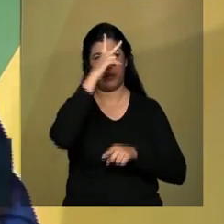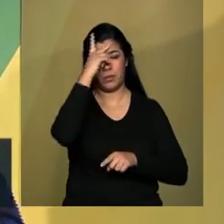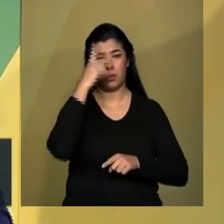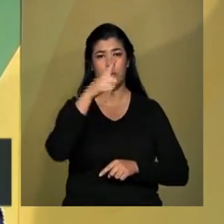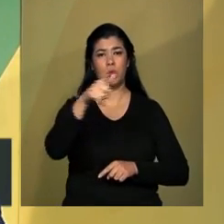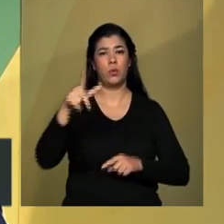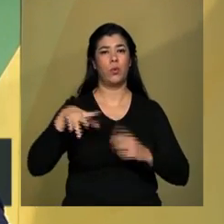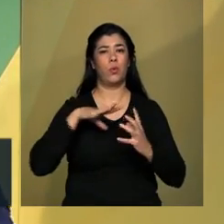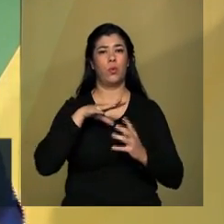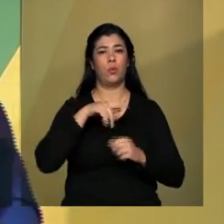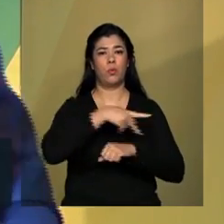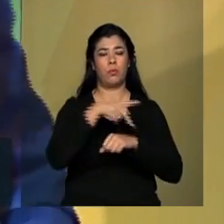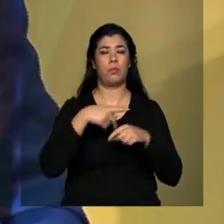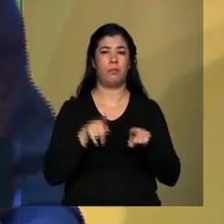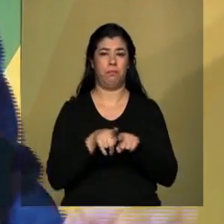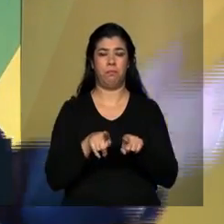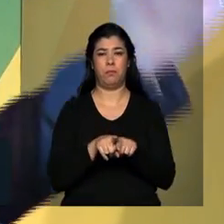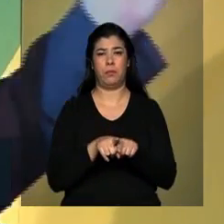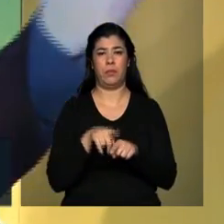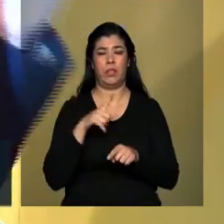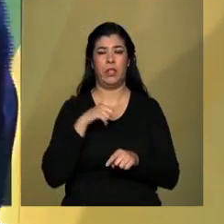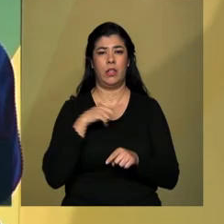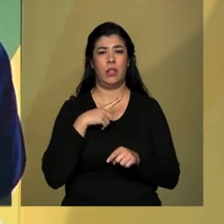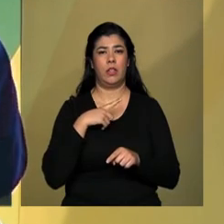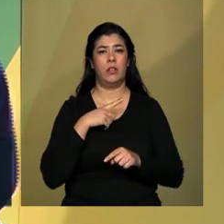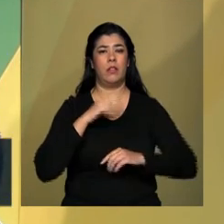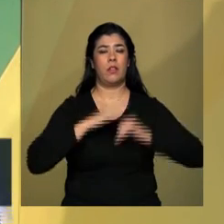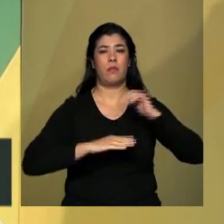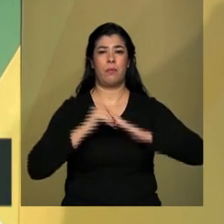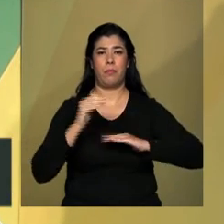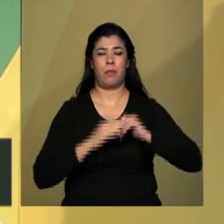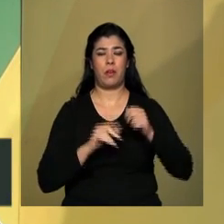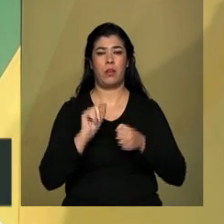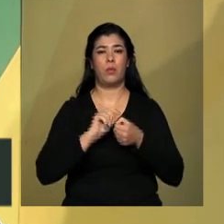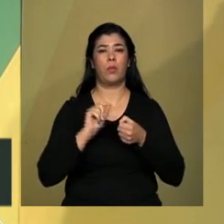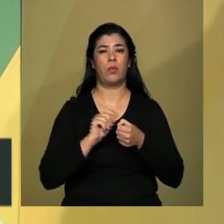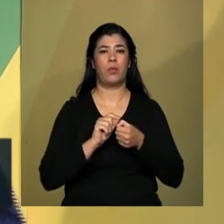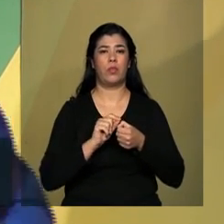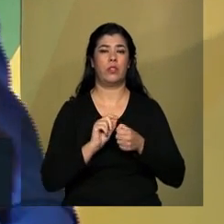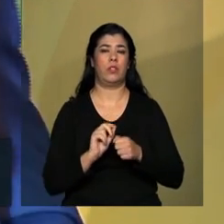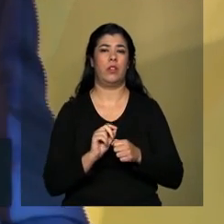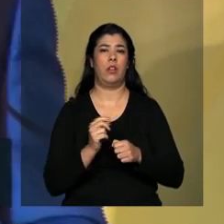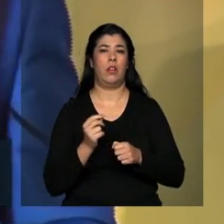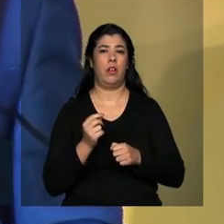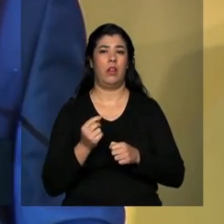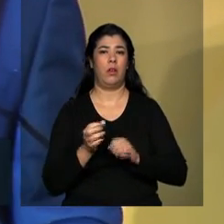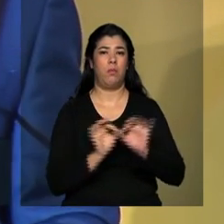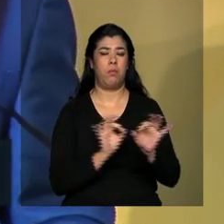investidores internacionais. Em termos da execução desse valor,